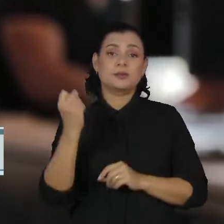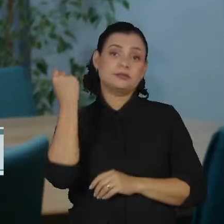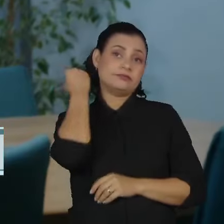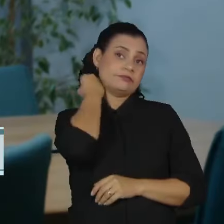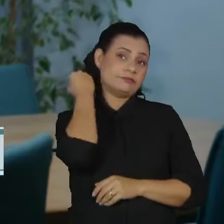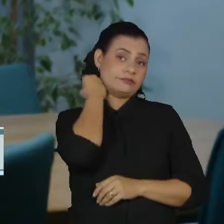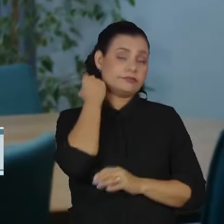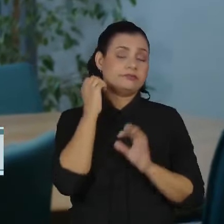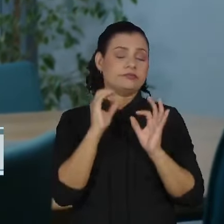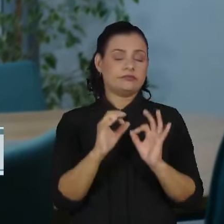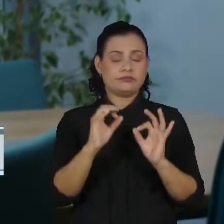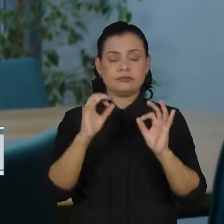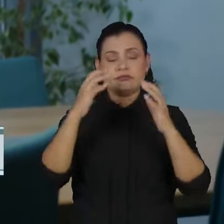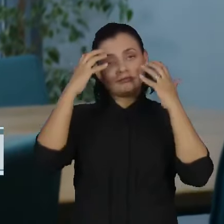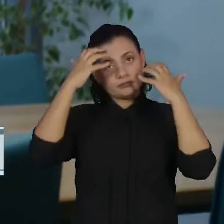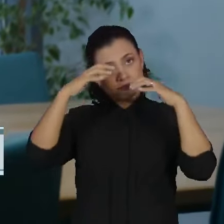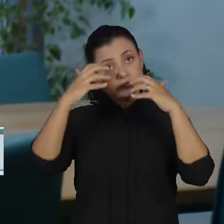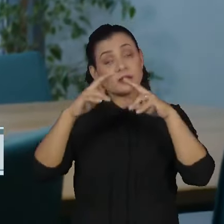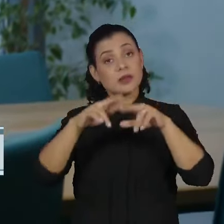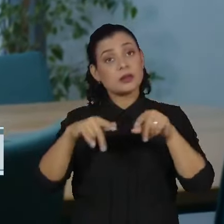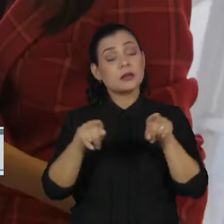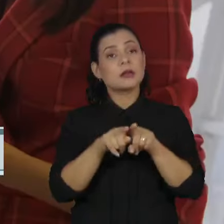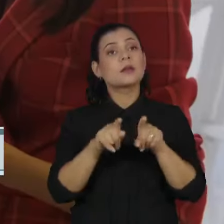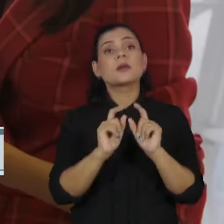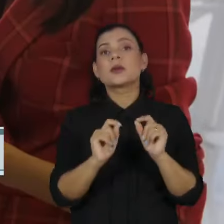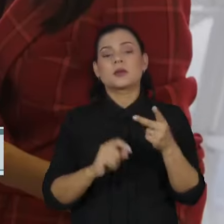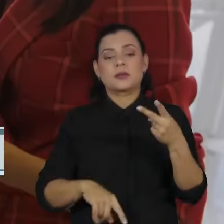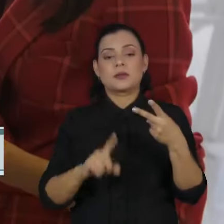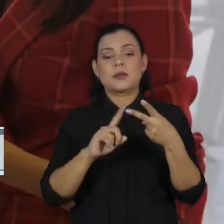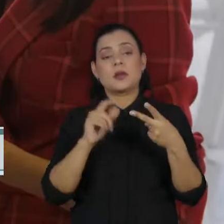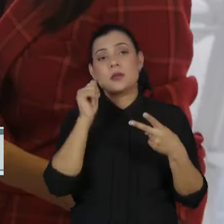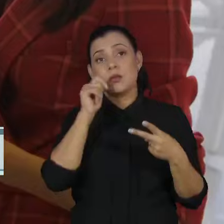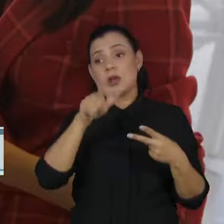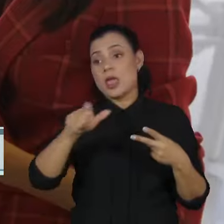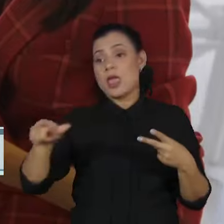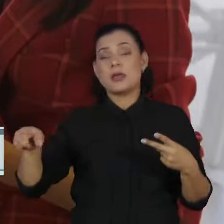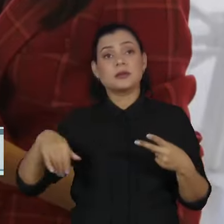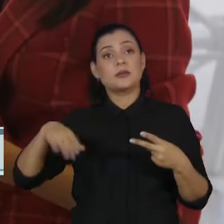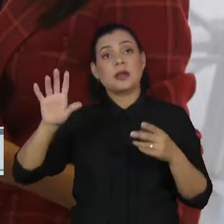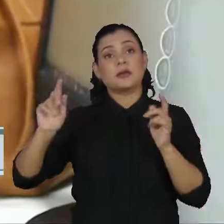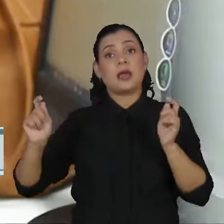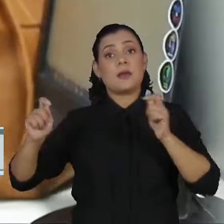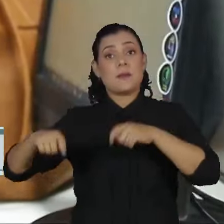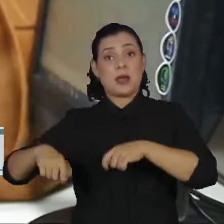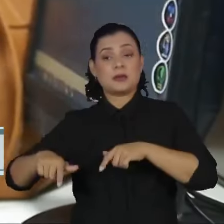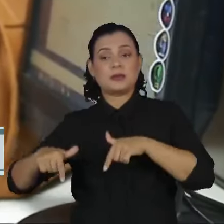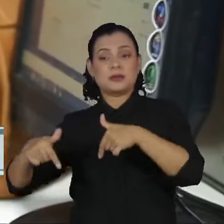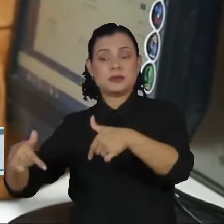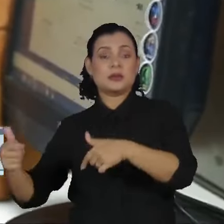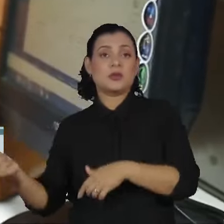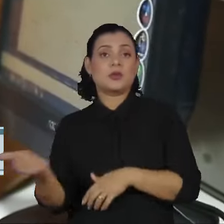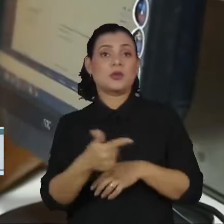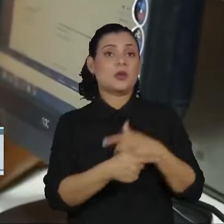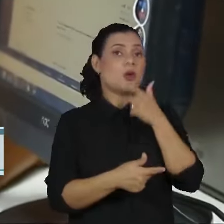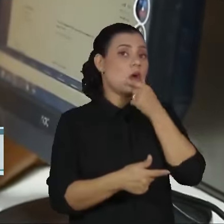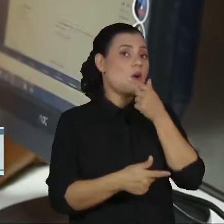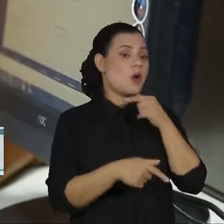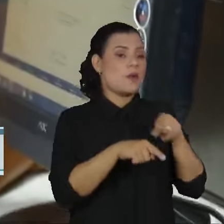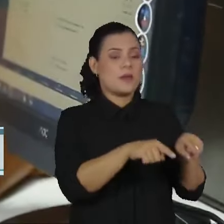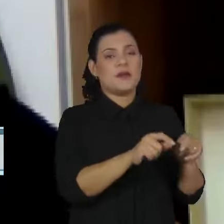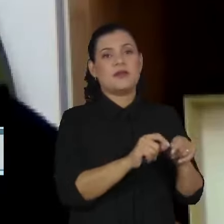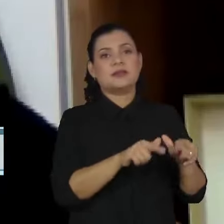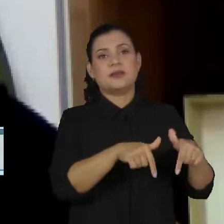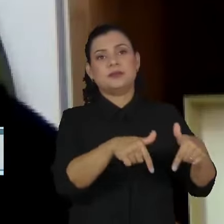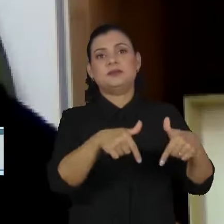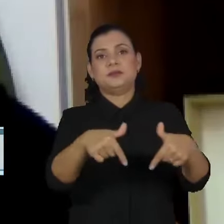burnout. Outro mito relacionado à multitarefa é que as mulheres são mais capazes do que os homens de fazer várias coisas ao mesmo